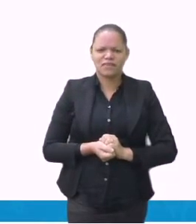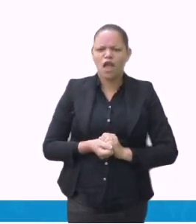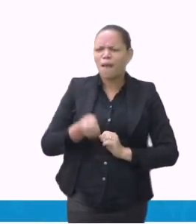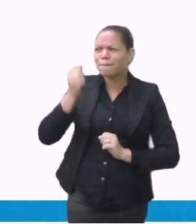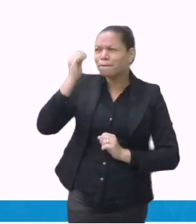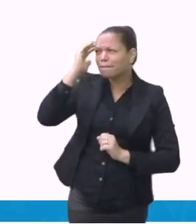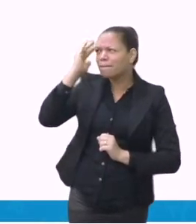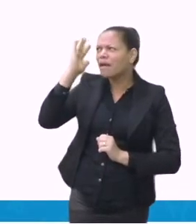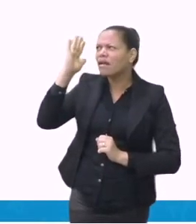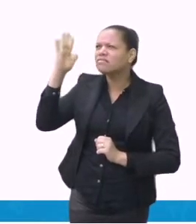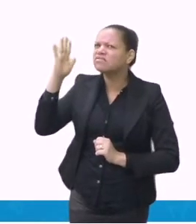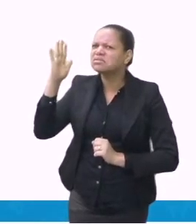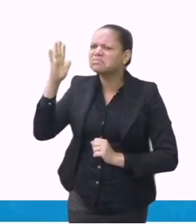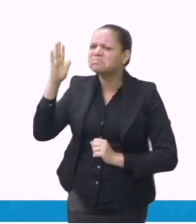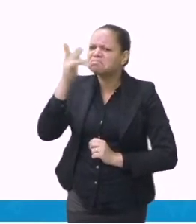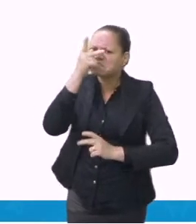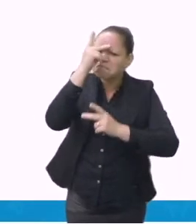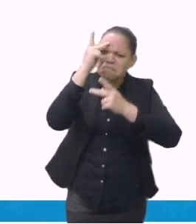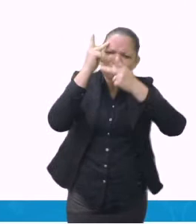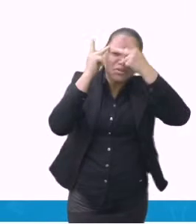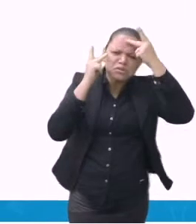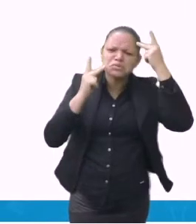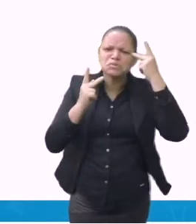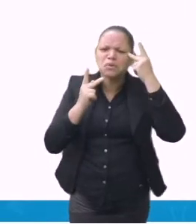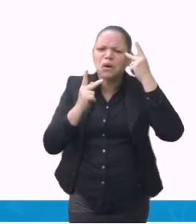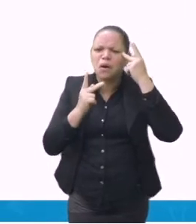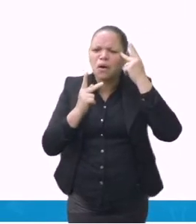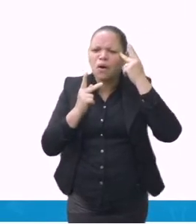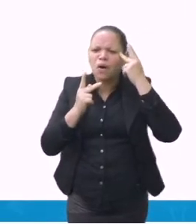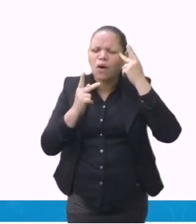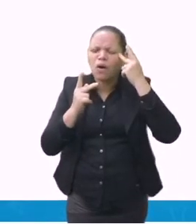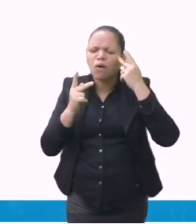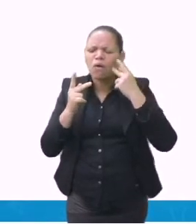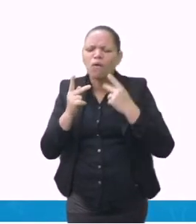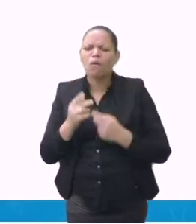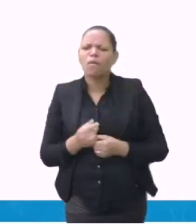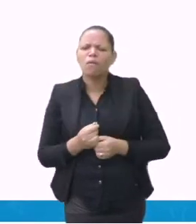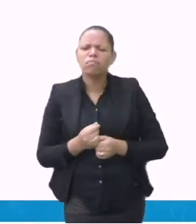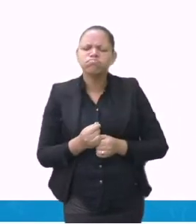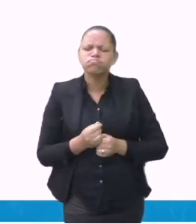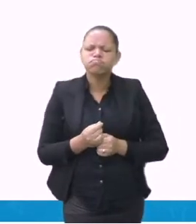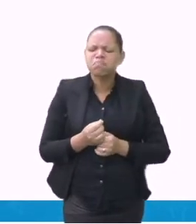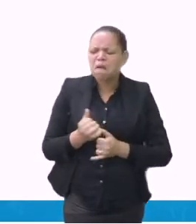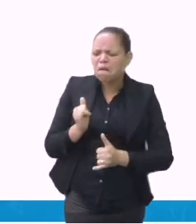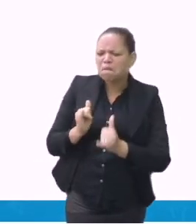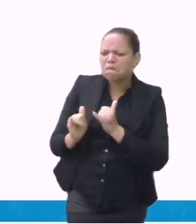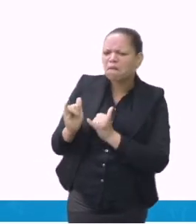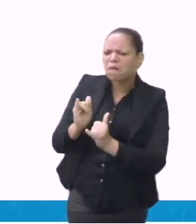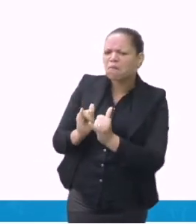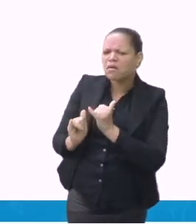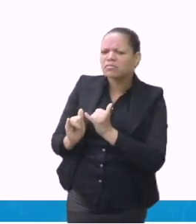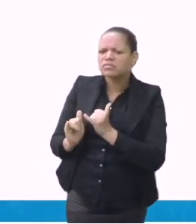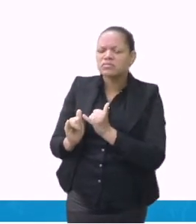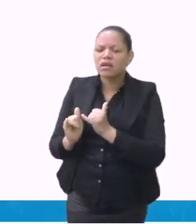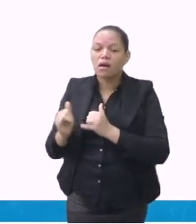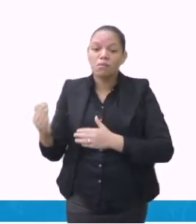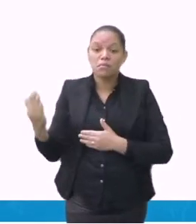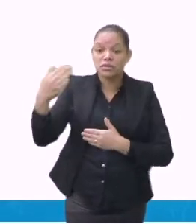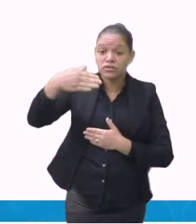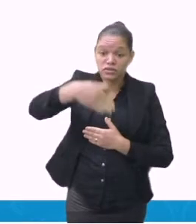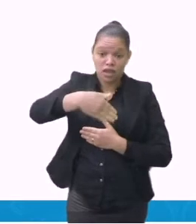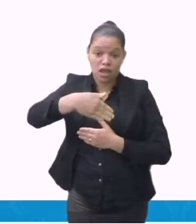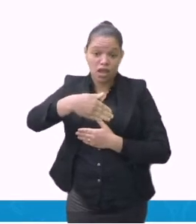Imagine que alguém lhe peça informação de como chegar à farmácia mais próxima à